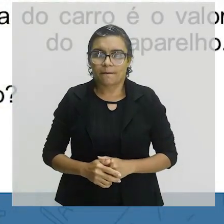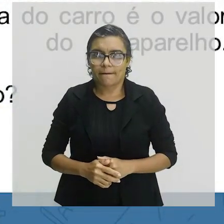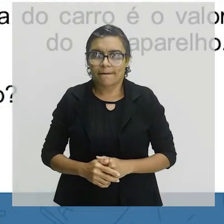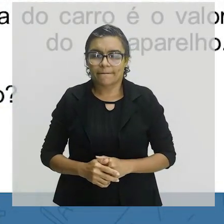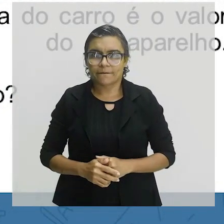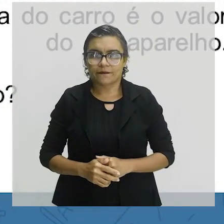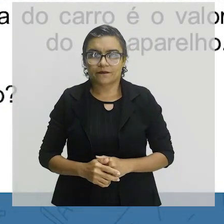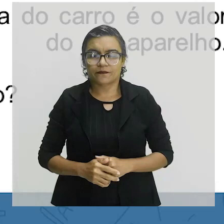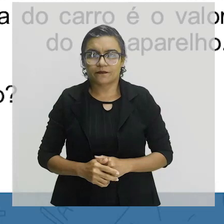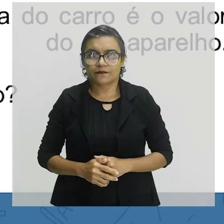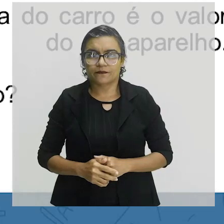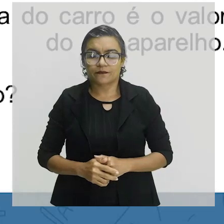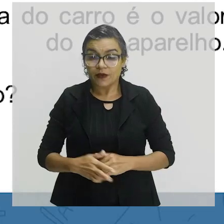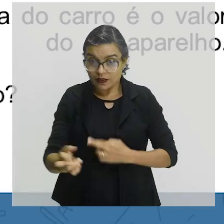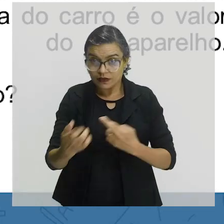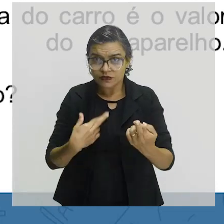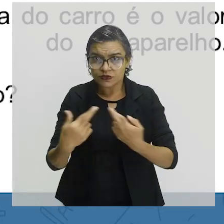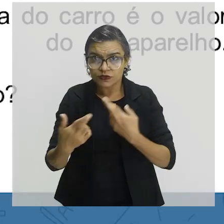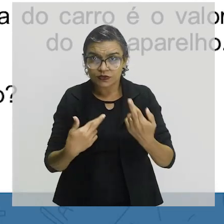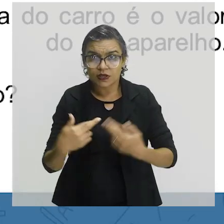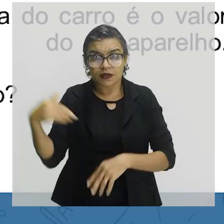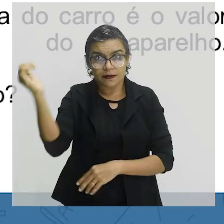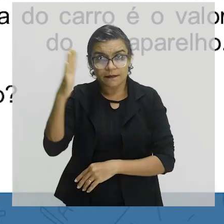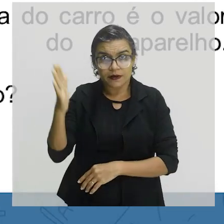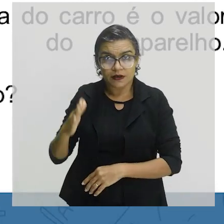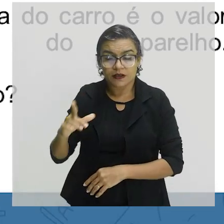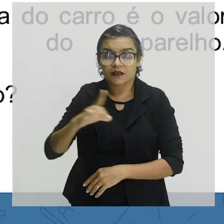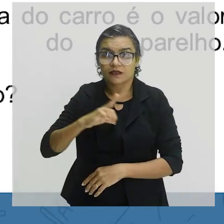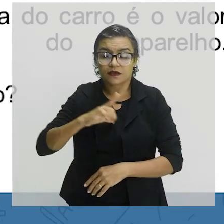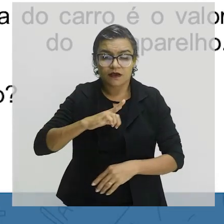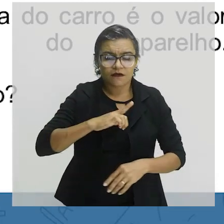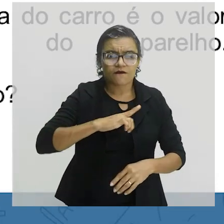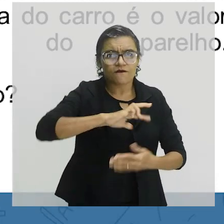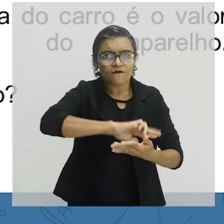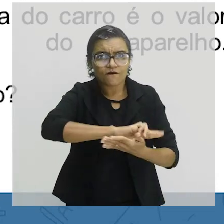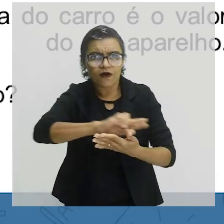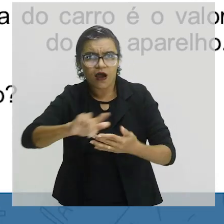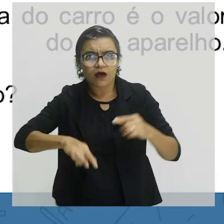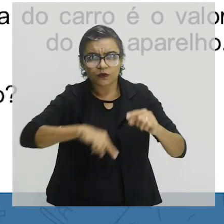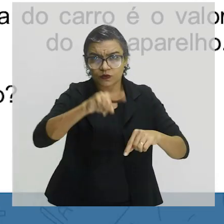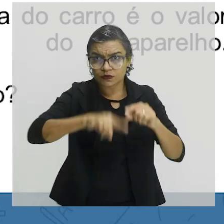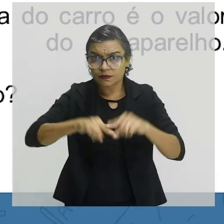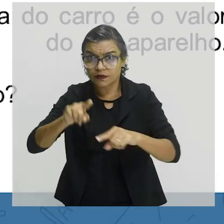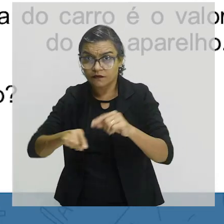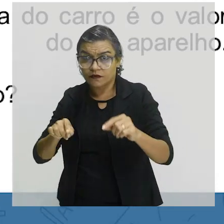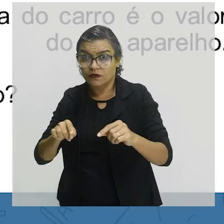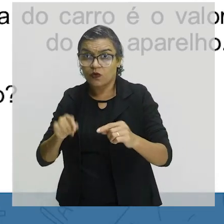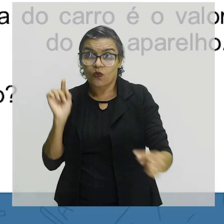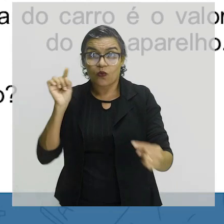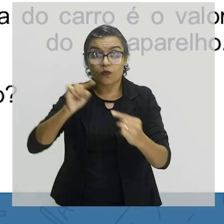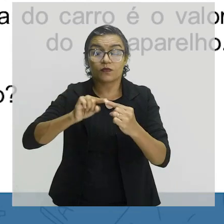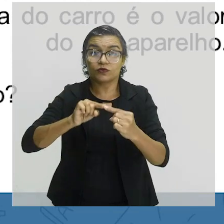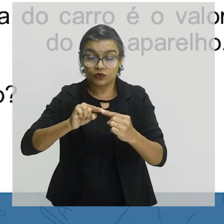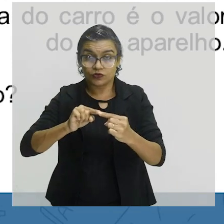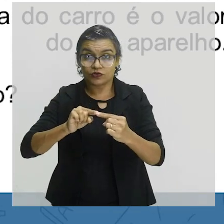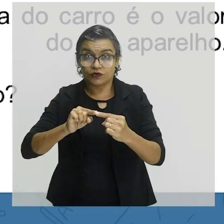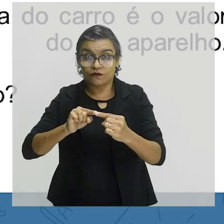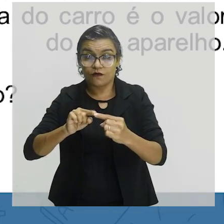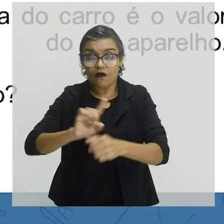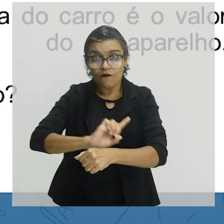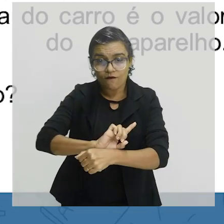nas estradas brasileiras existem vários aparelhos com a finalidade de medir a velocidade dos